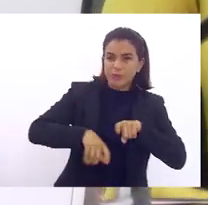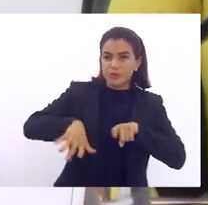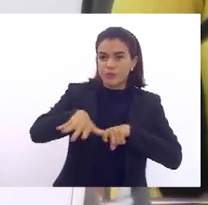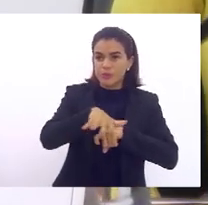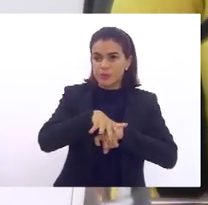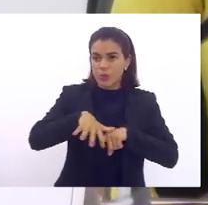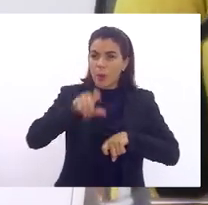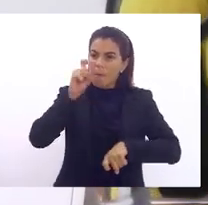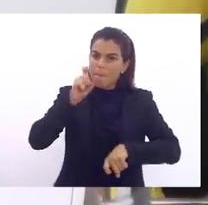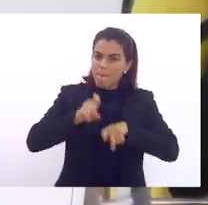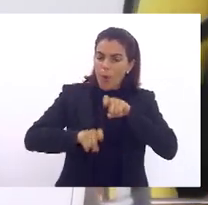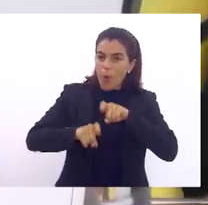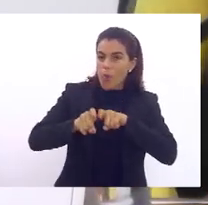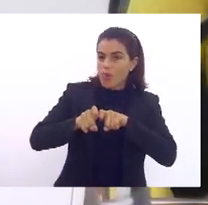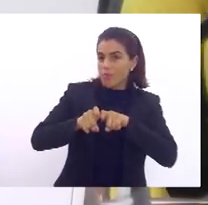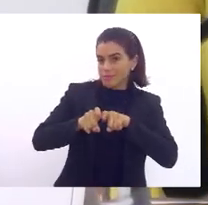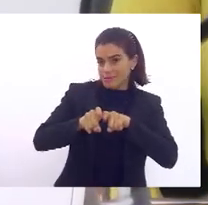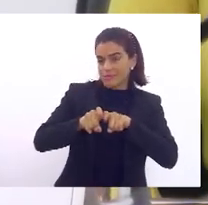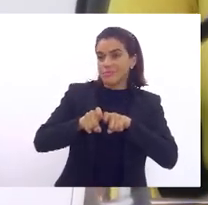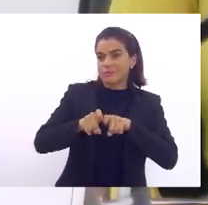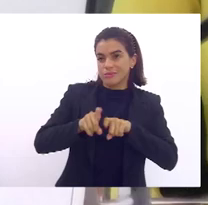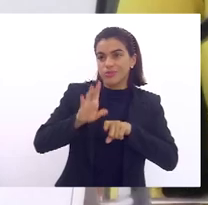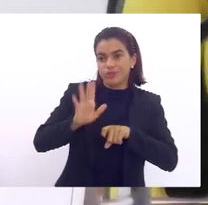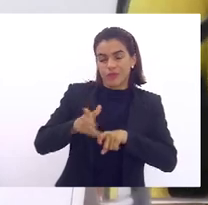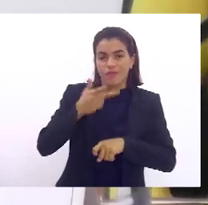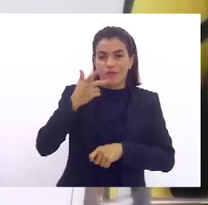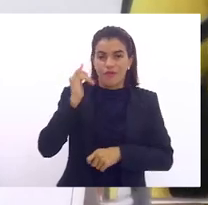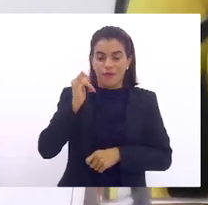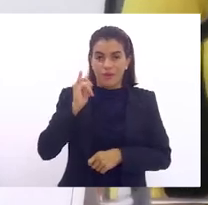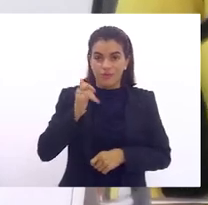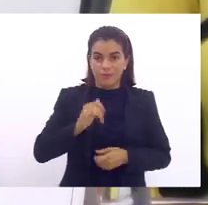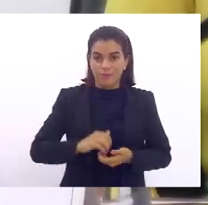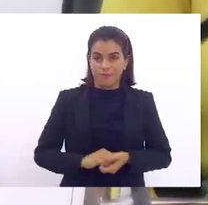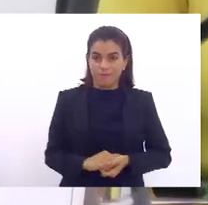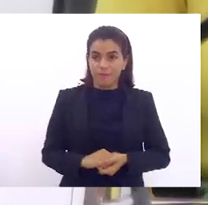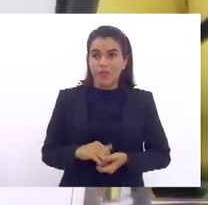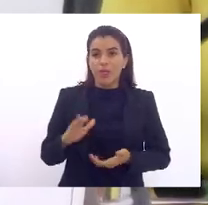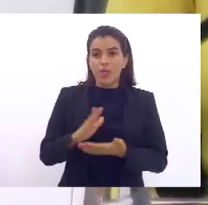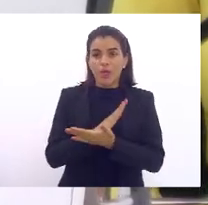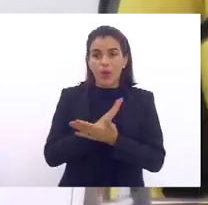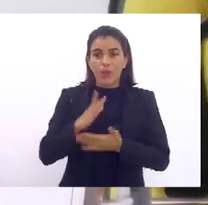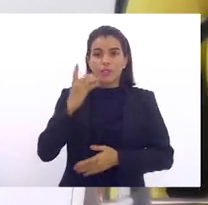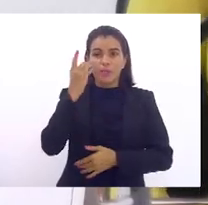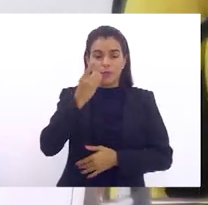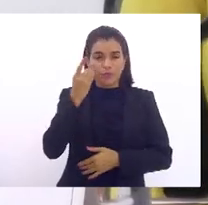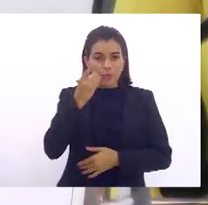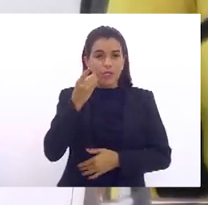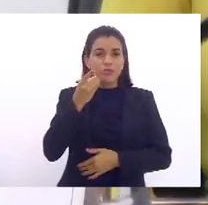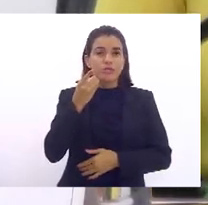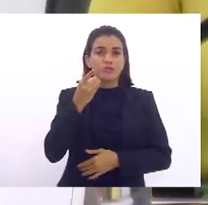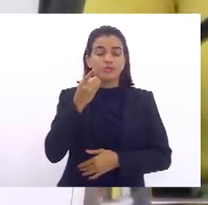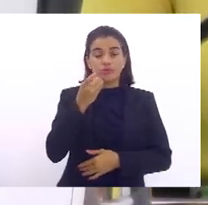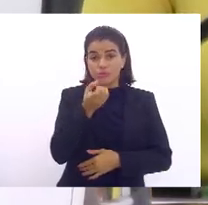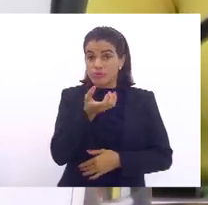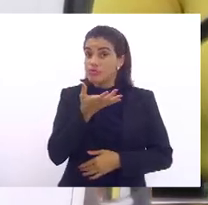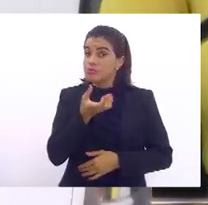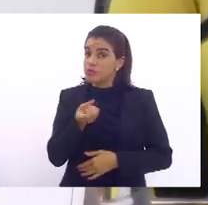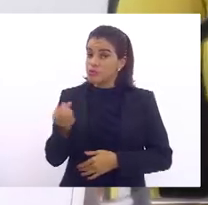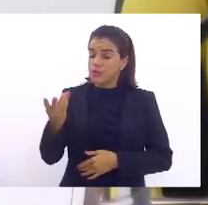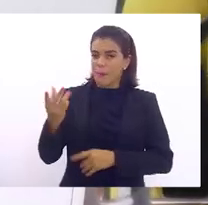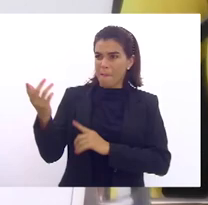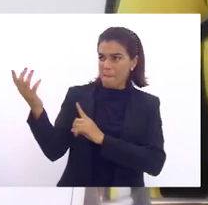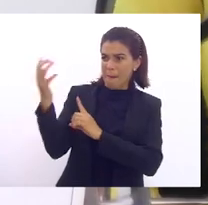estrupo corretivo Como já foi dito inclusive algumas parlamentares já sofreram esse tipo de